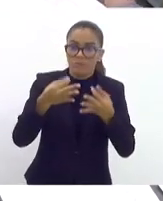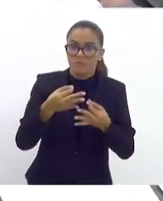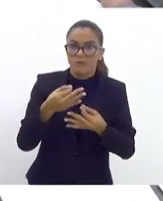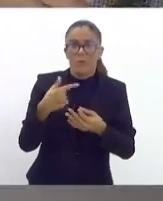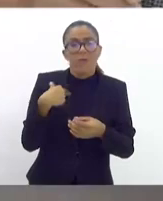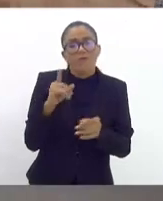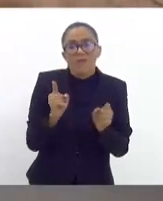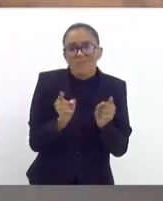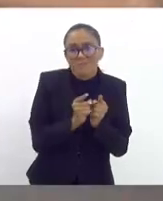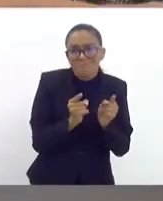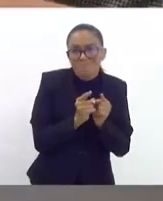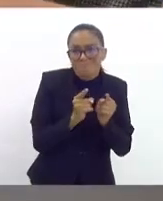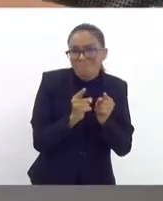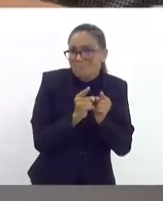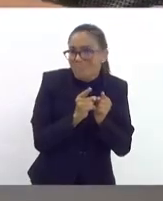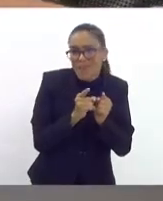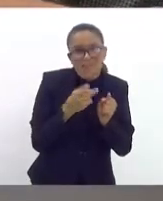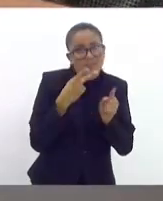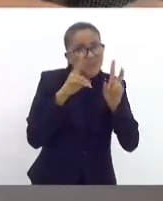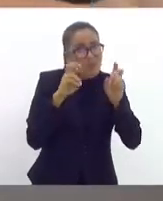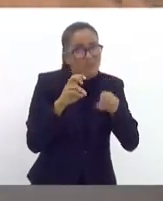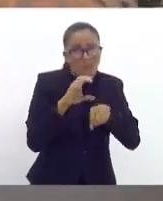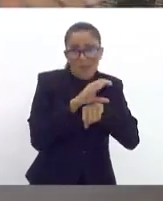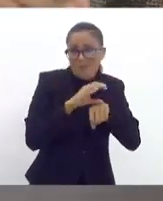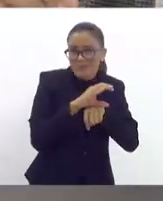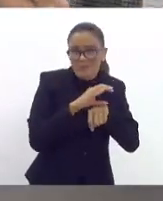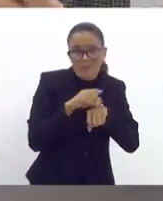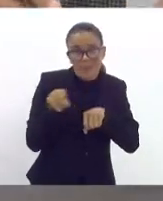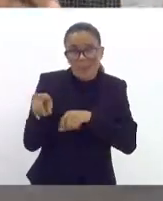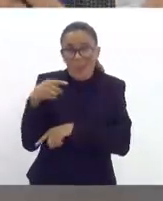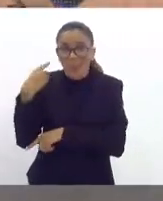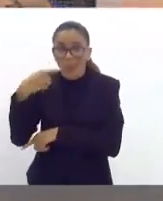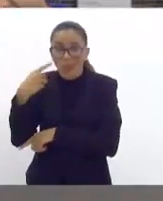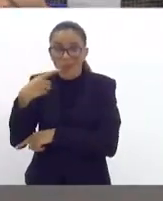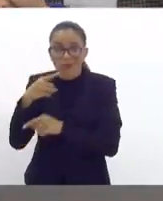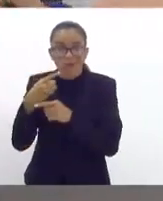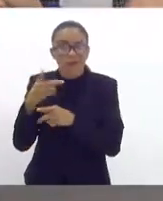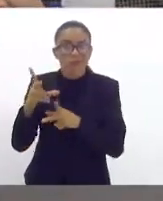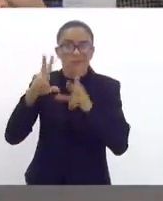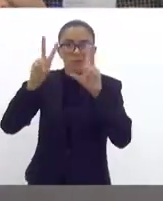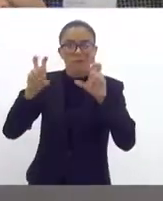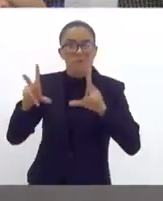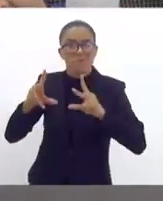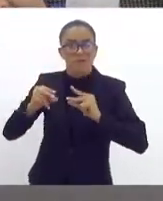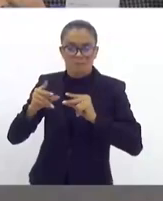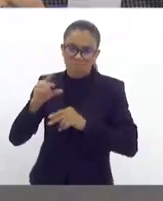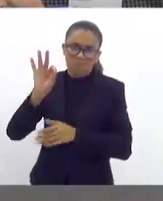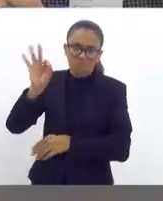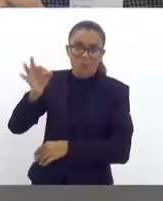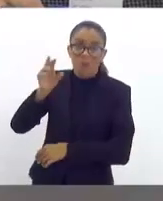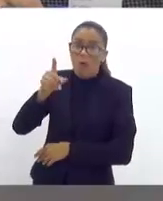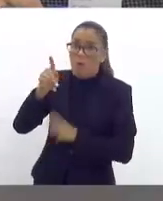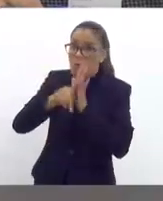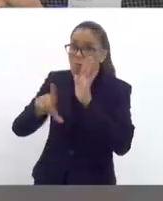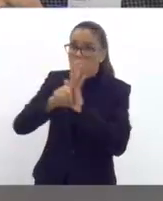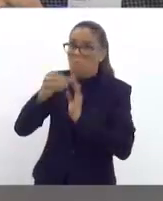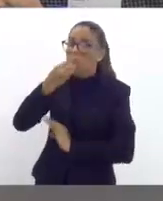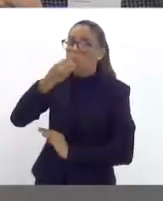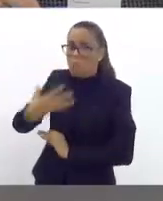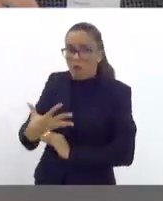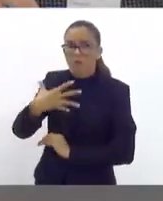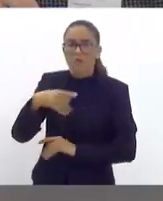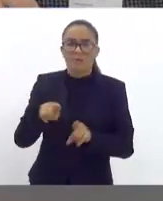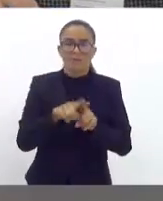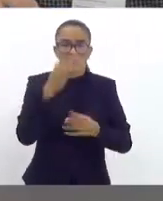o meu foi só sobre o a questão da constitucionalidade Doutor Sérgio foi no mérito ele realmente tem razão é um projeto é bom e também agradecer